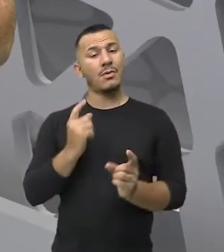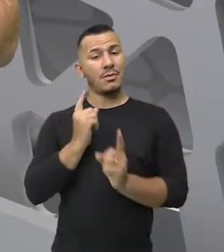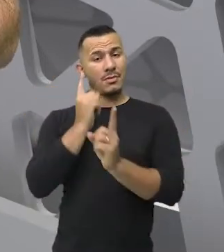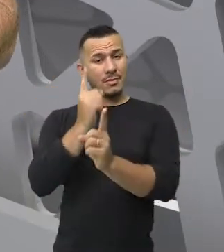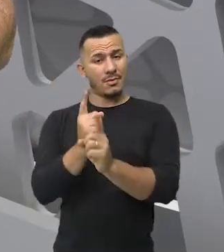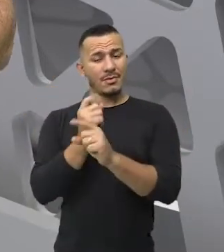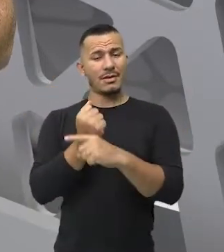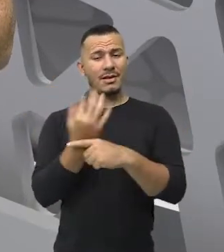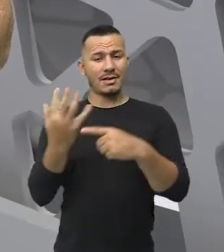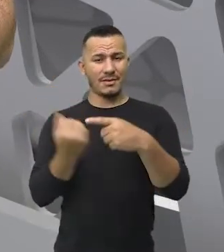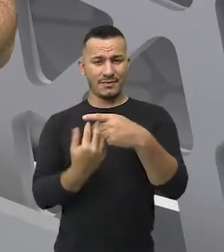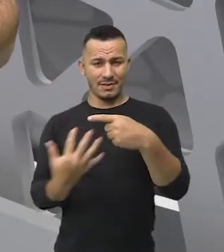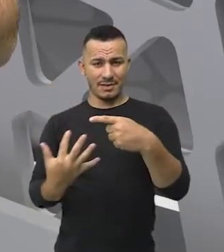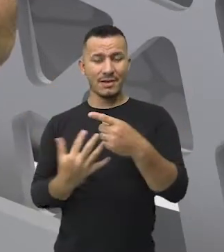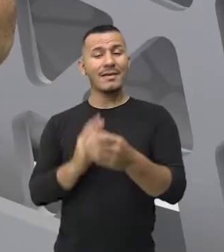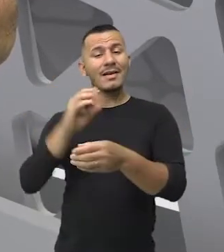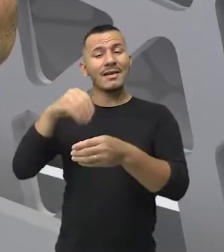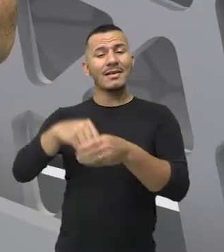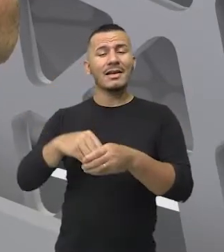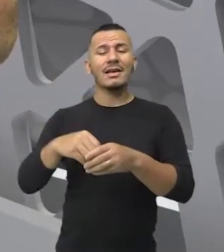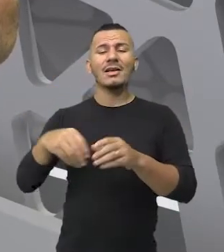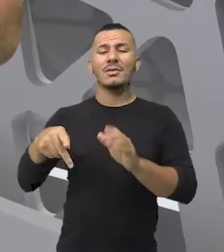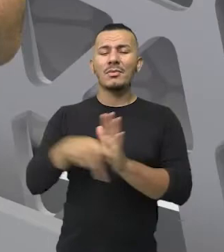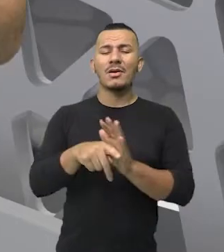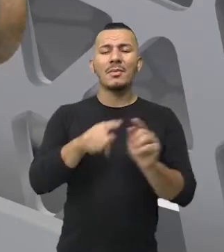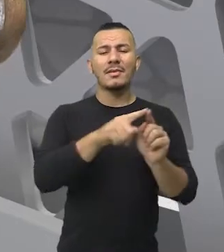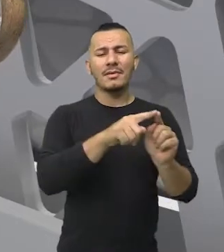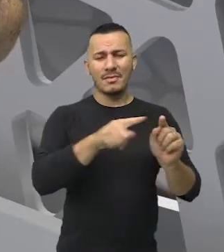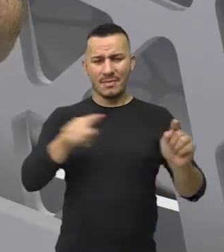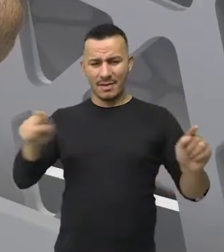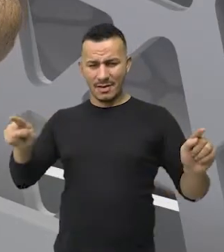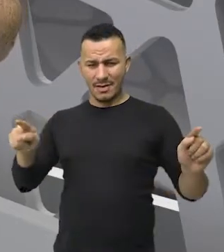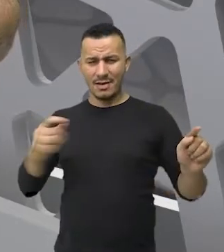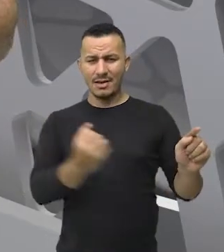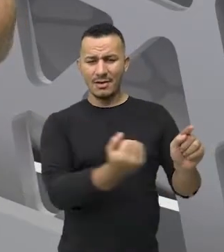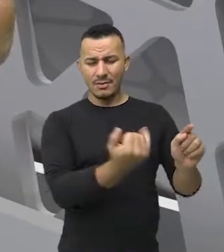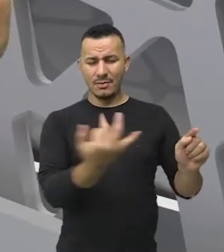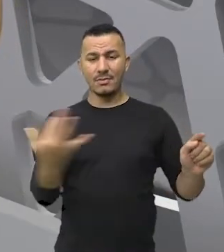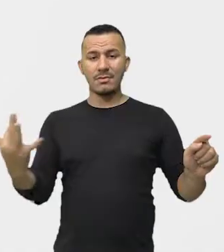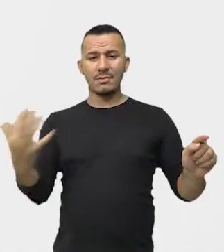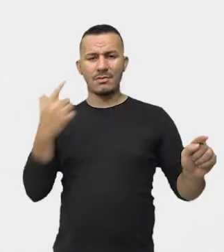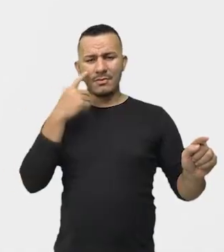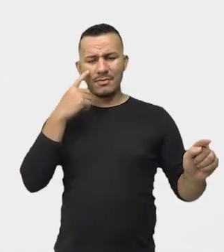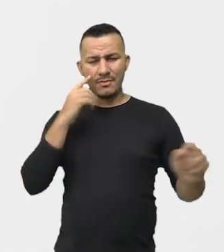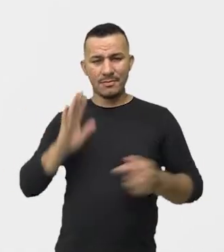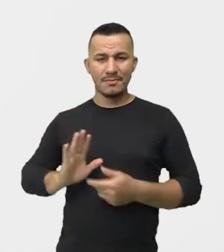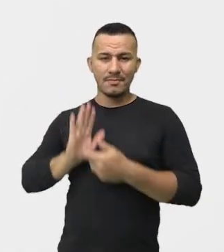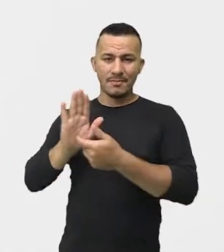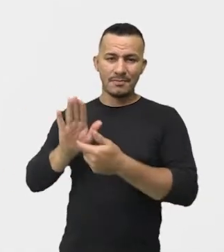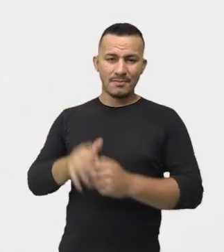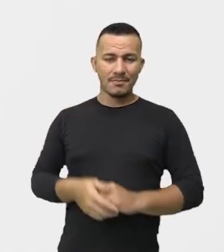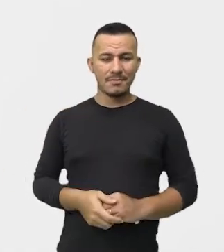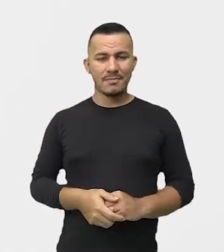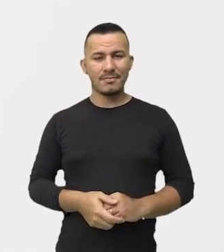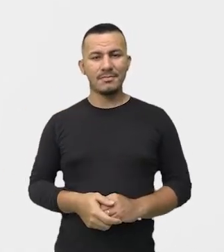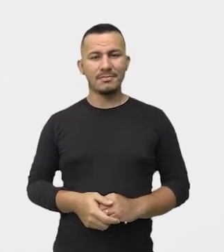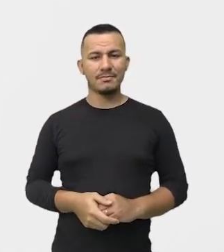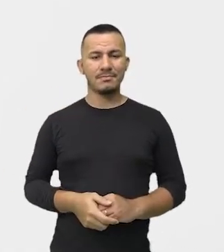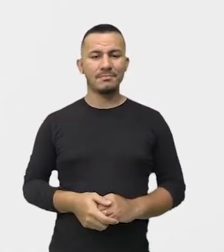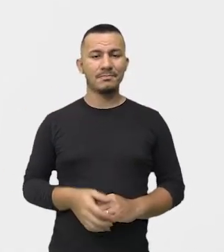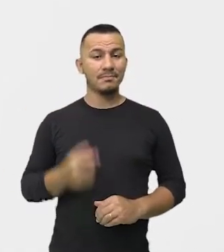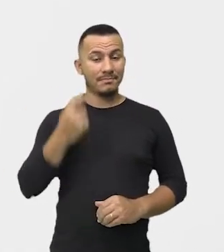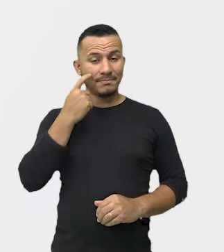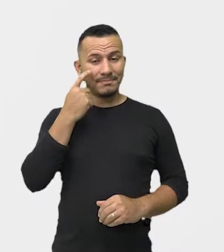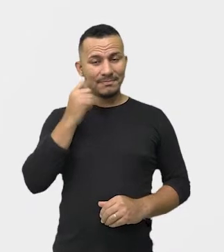as frações dentro em uma reta numérica, tá bom? Venham comigo agora. Vejam aqui